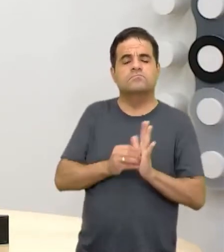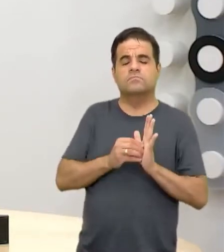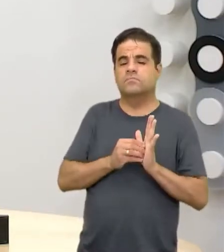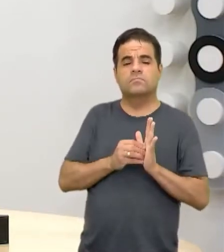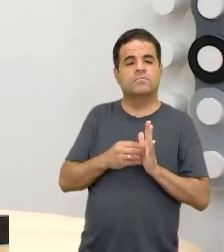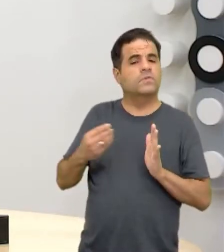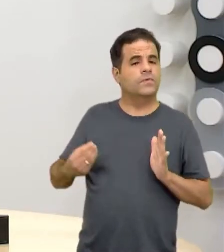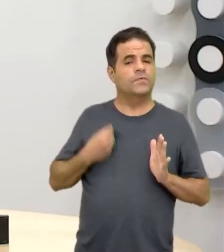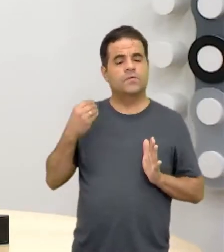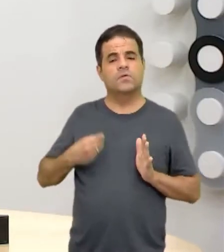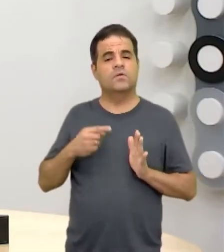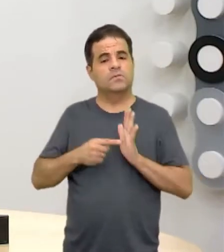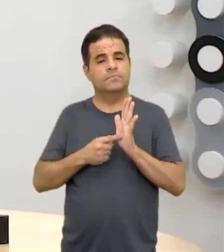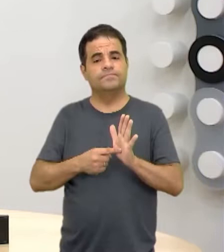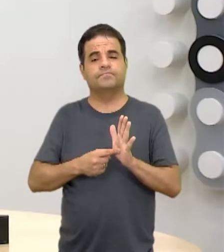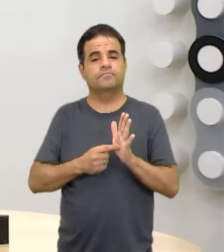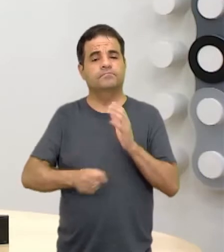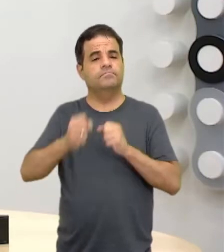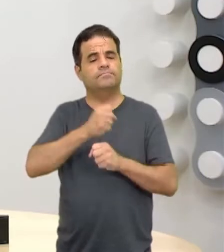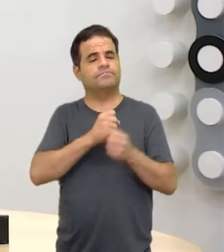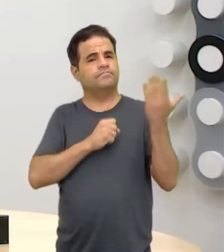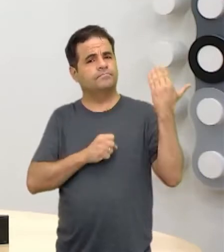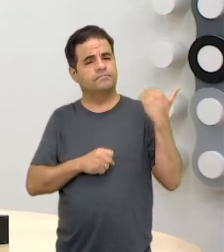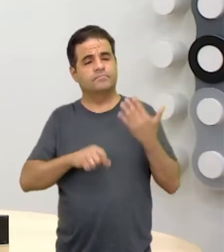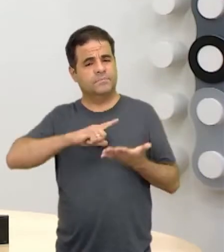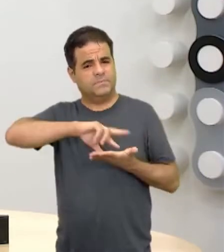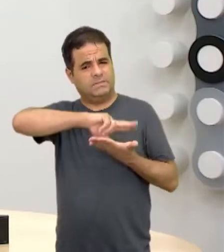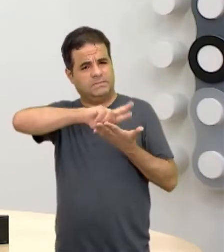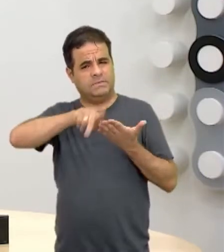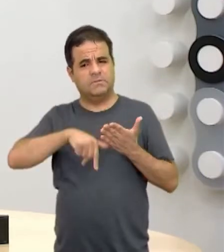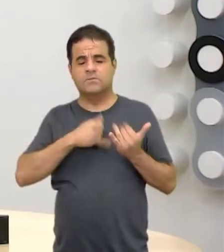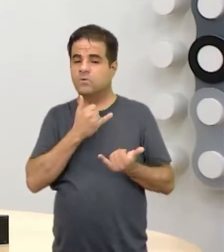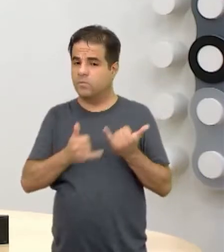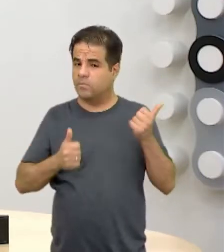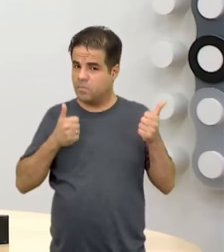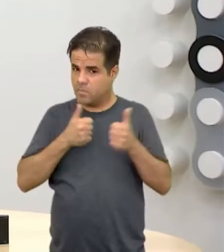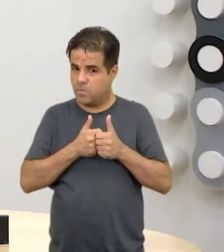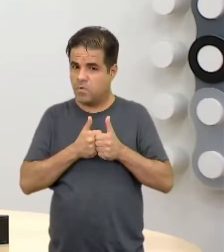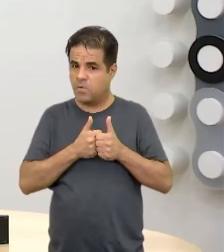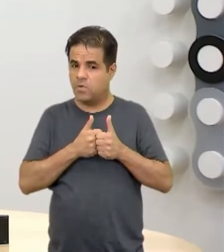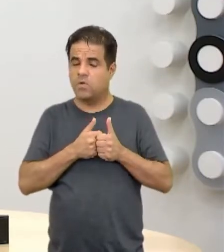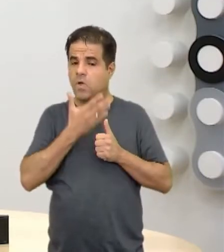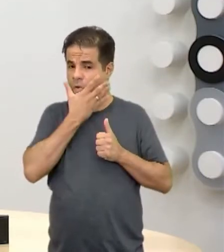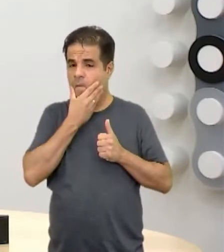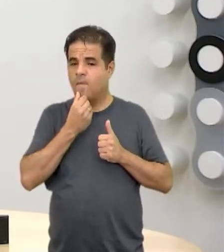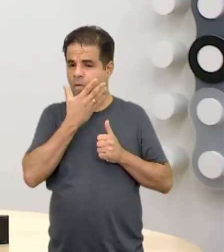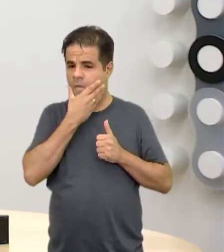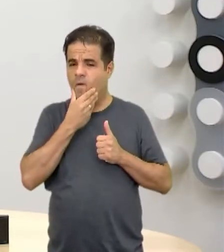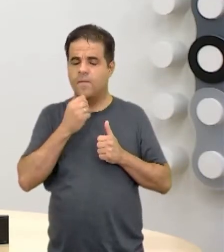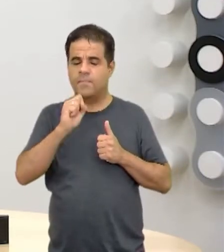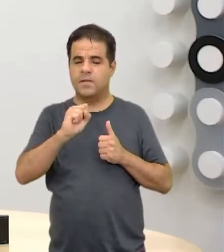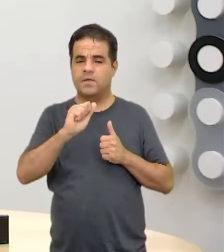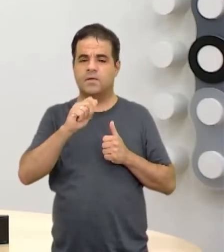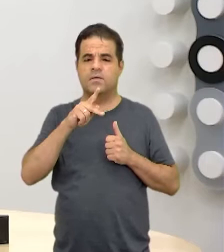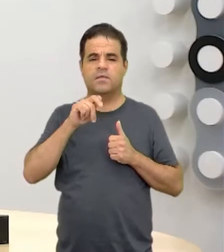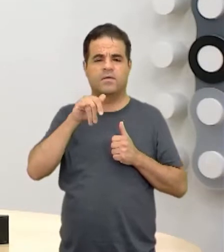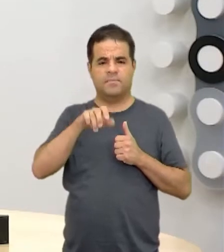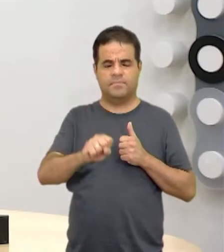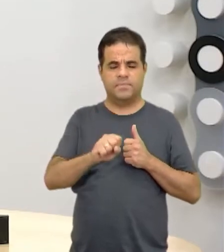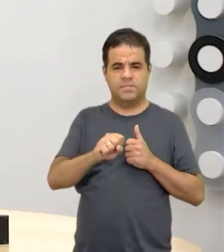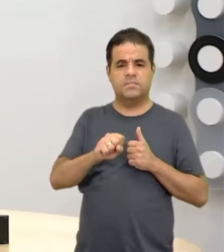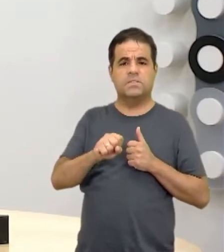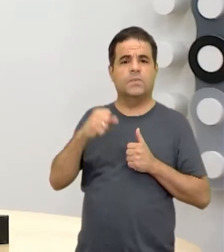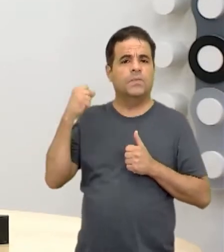Cro-Magnon viveu há 45 mil anos atrás. E tinha característica próxima do homem de Neandertal e do Homo sapiens. O senhor comentou também a